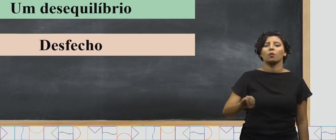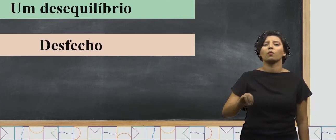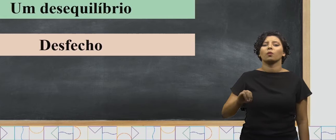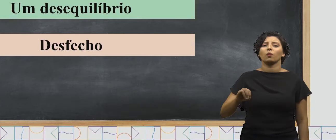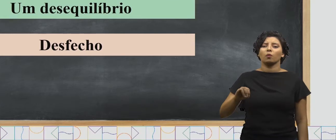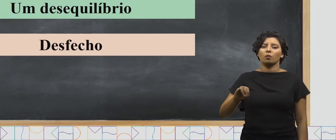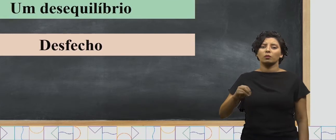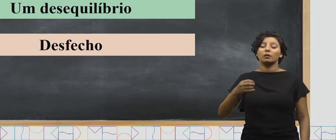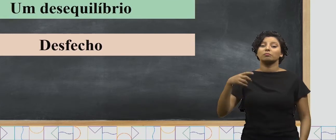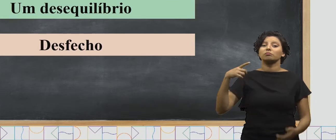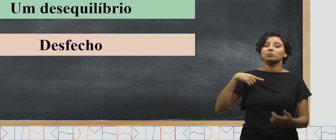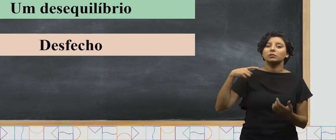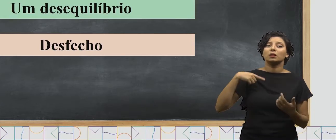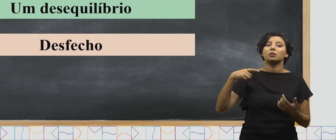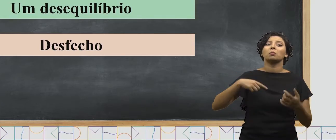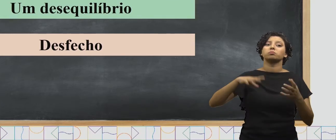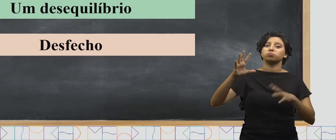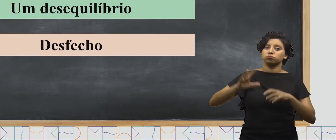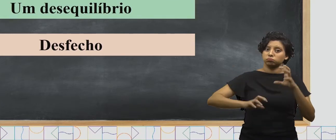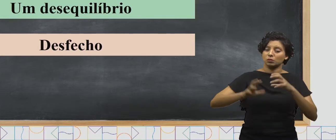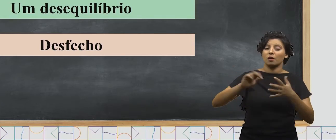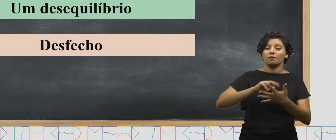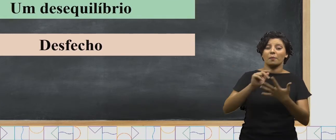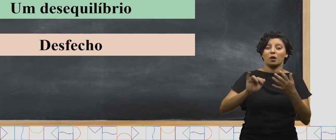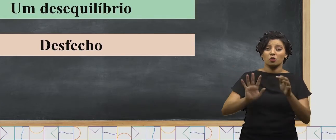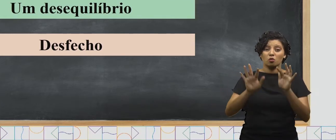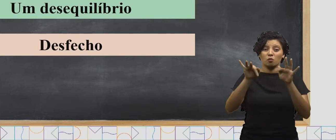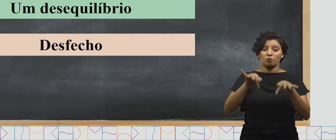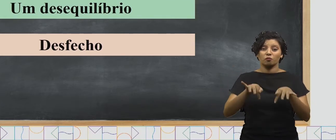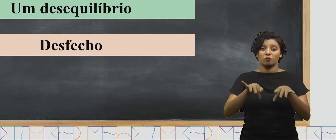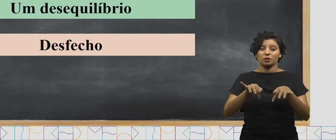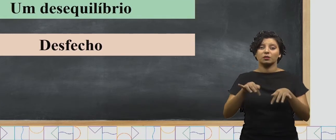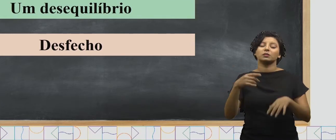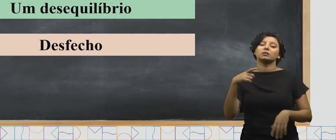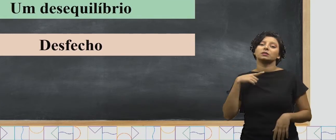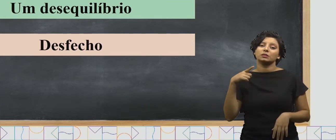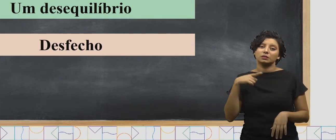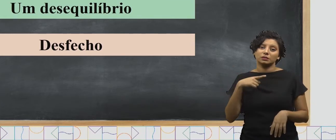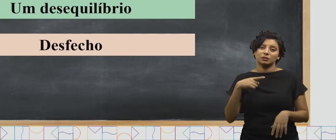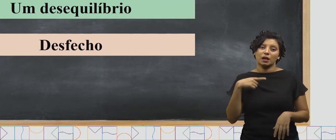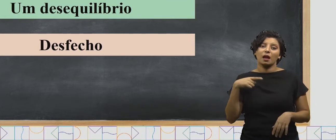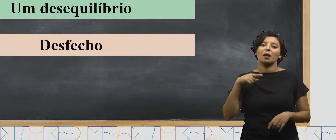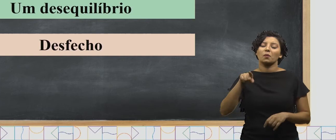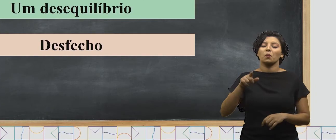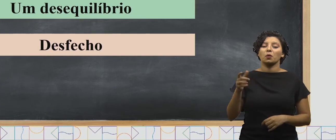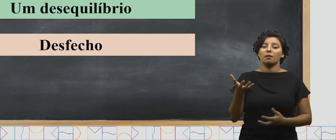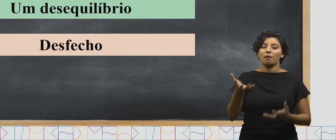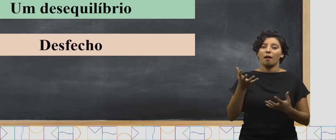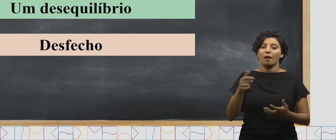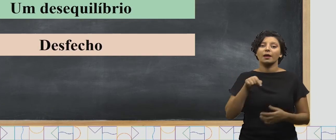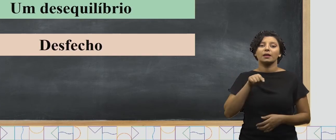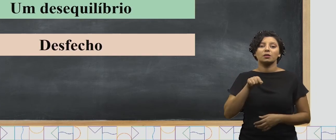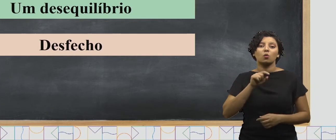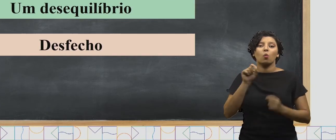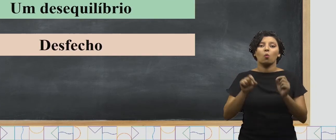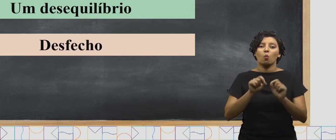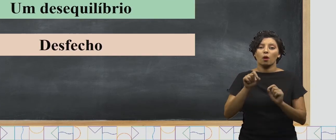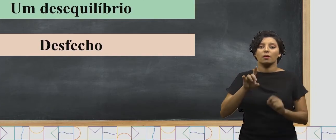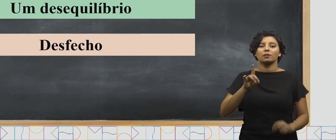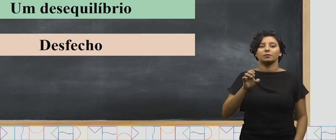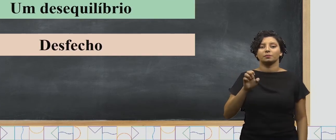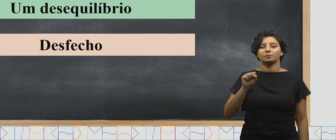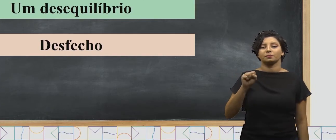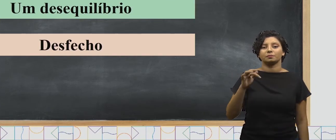personagem enfrenta grandes batalhas, mas no fim sempre consegue aquilo que ele quer. Isso chama-se